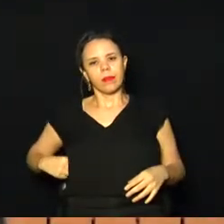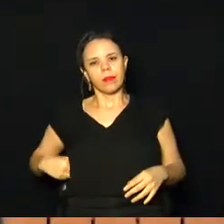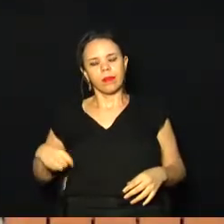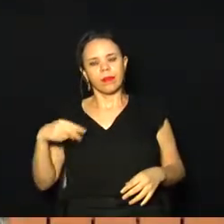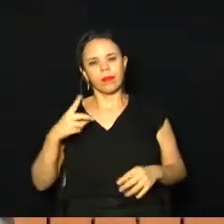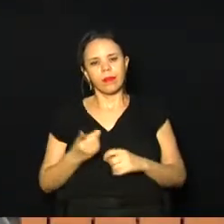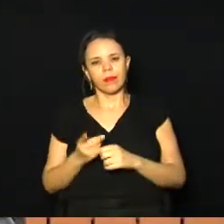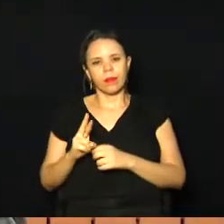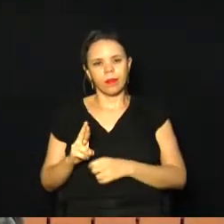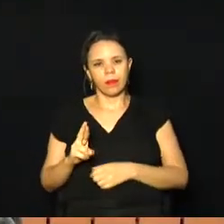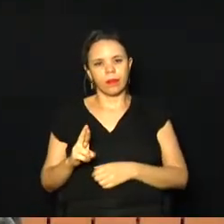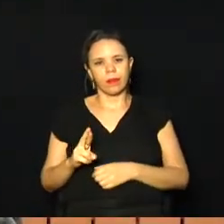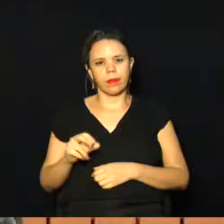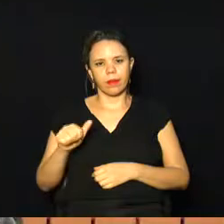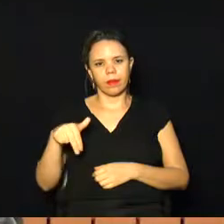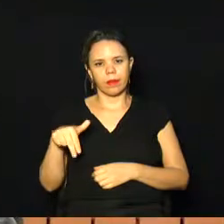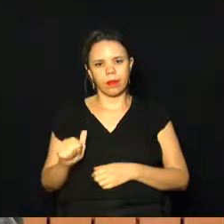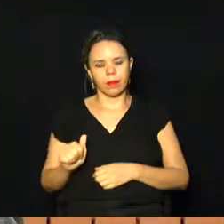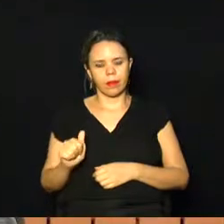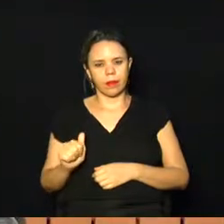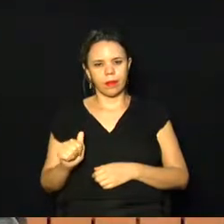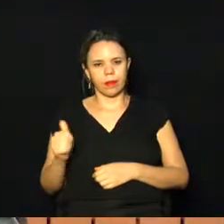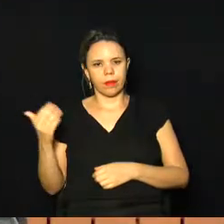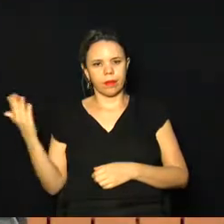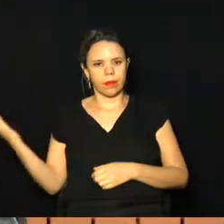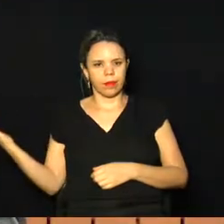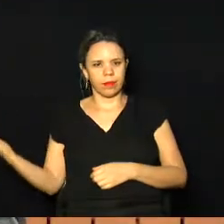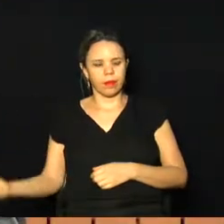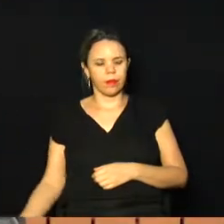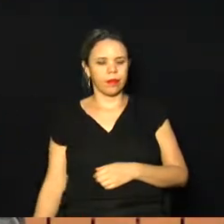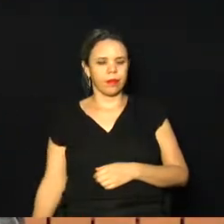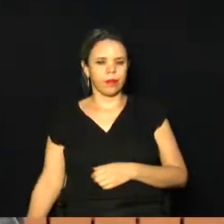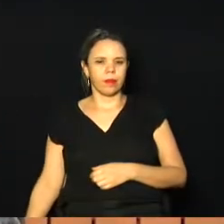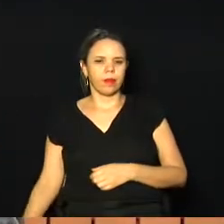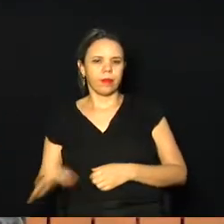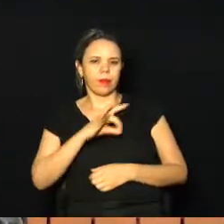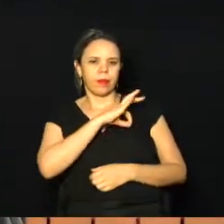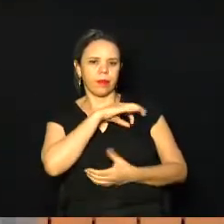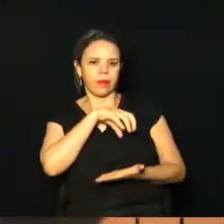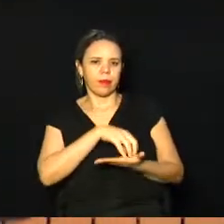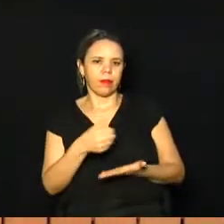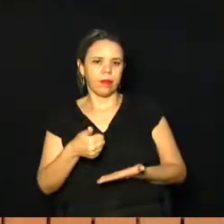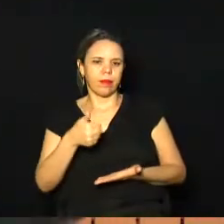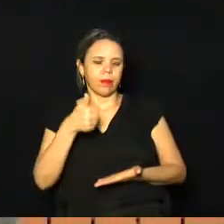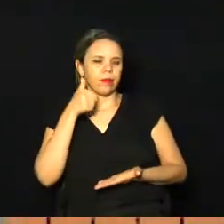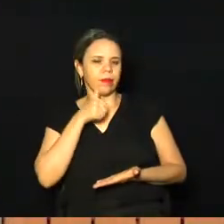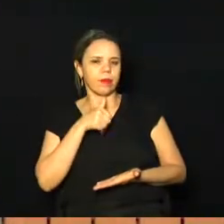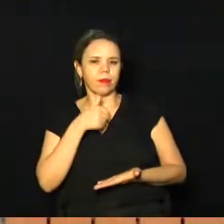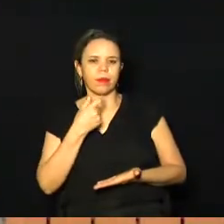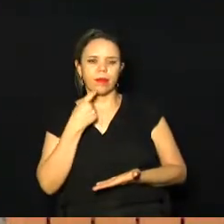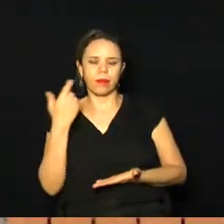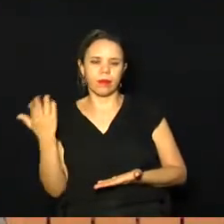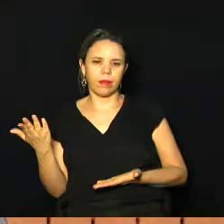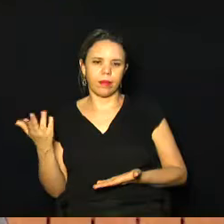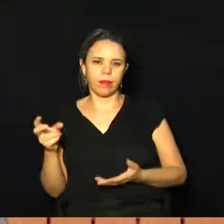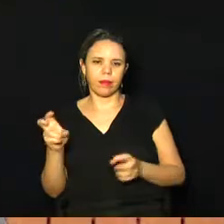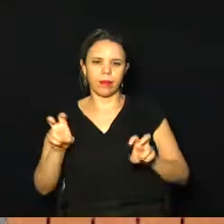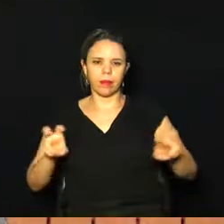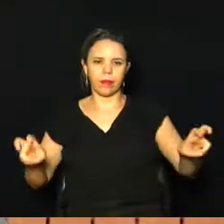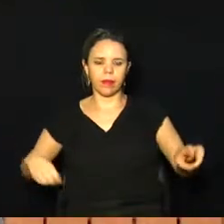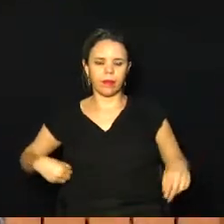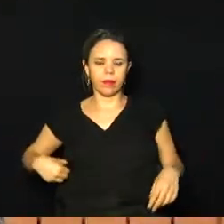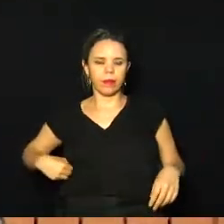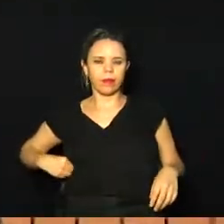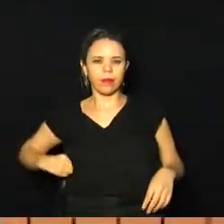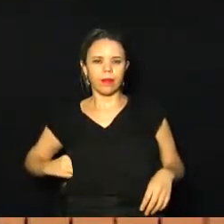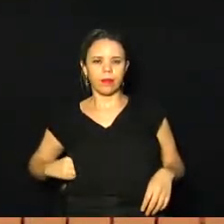Ana Carolina Bianchini, delegada da primeira Delegacia da Mulher de Campinas, está ao meu lado esquerdo.